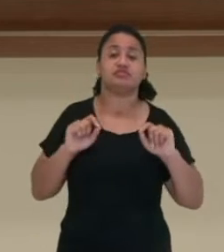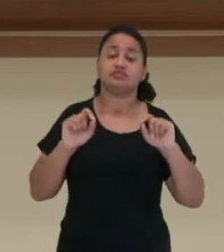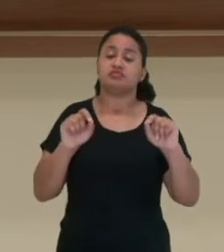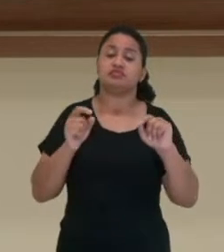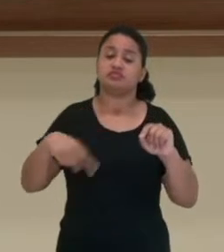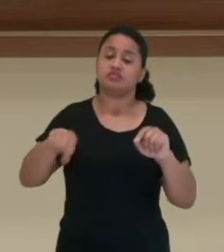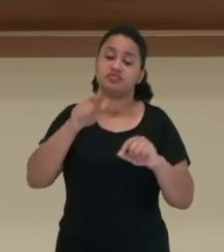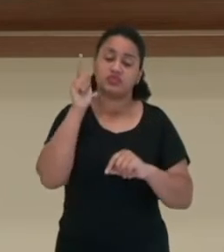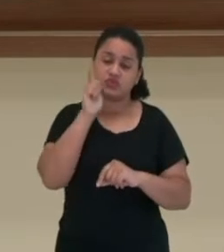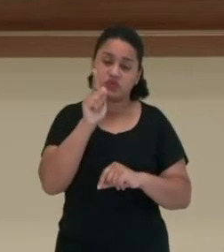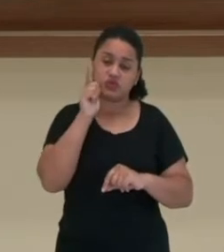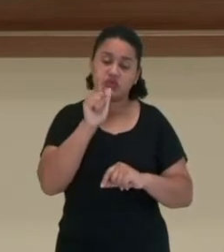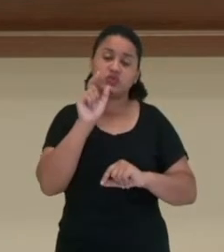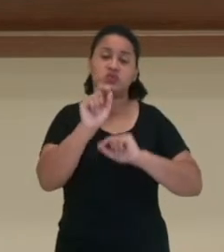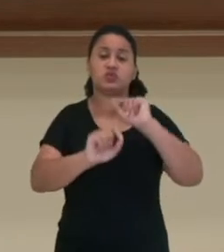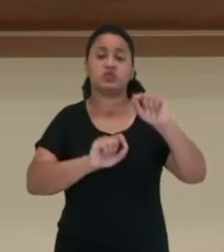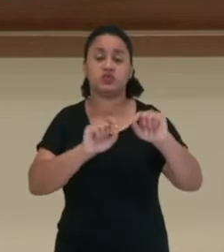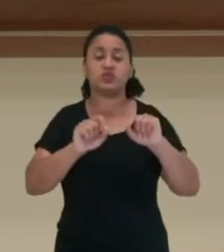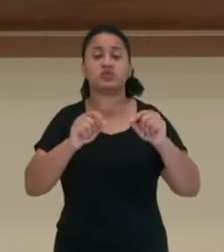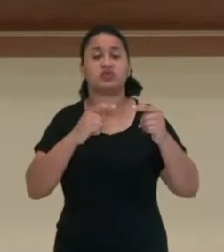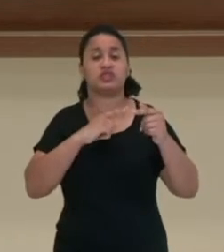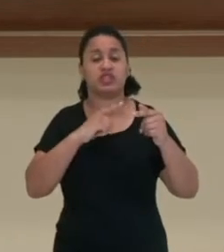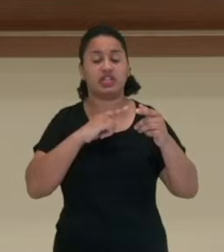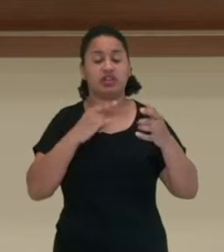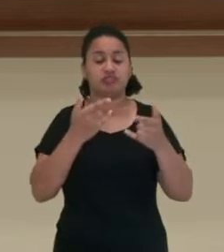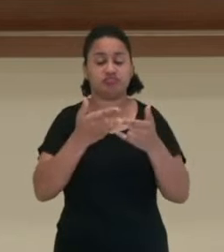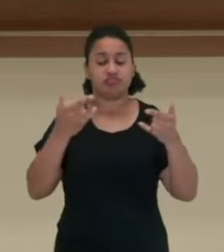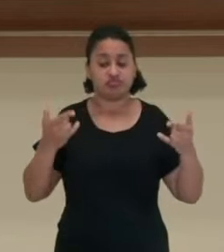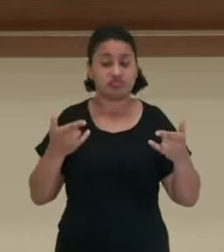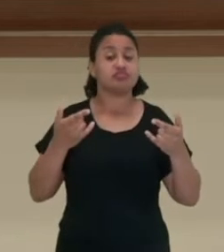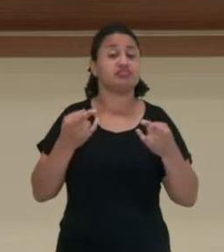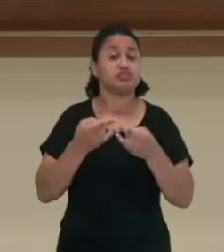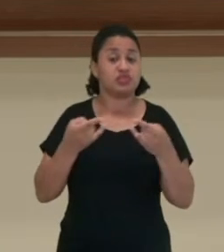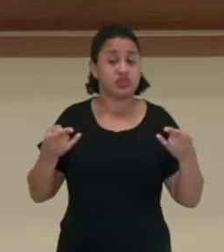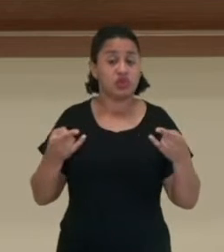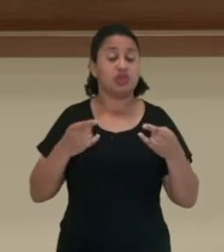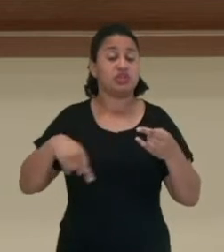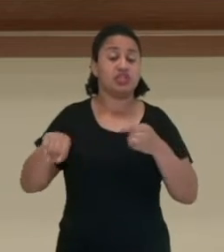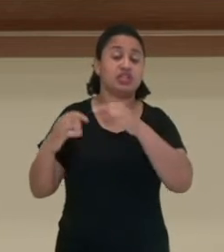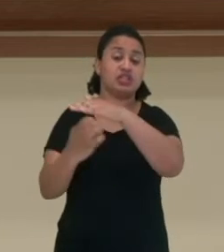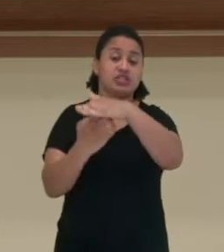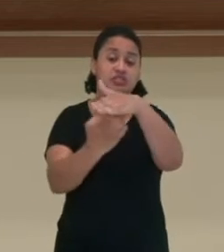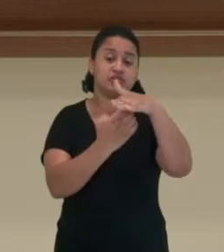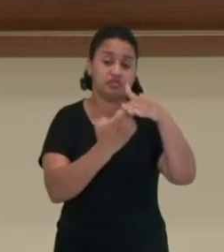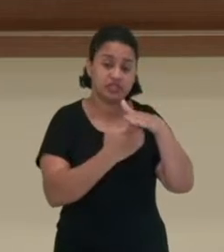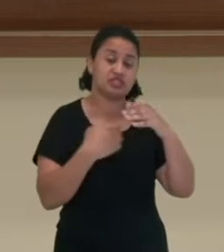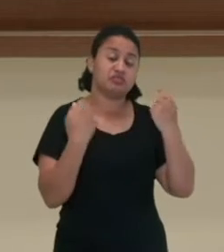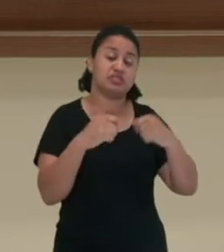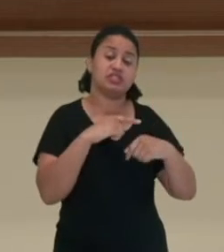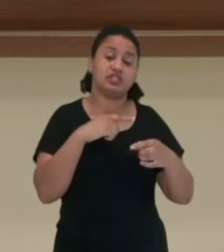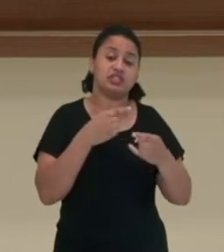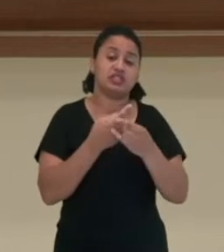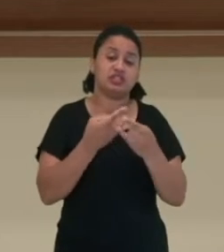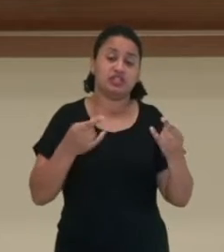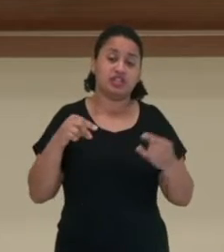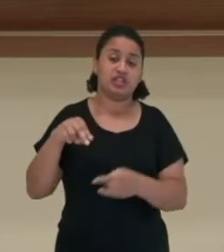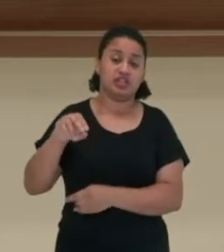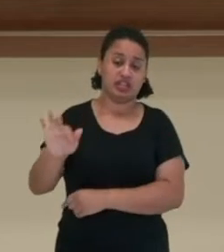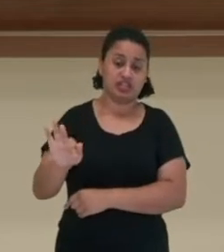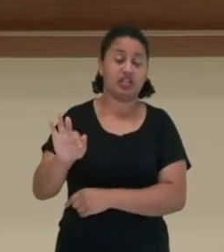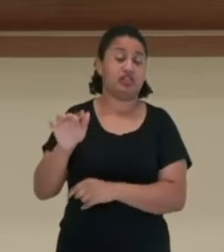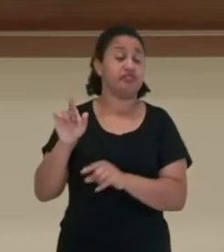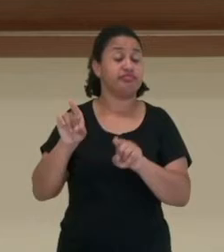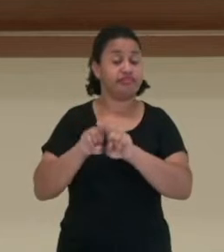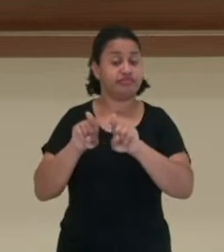você conseguir fornecer nota fiscal, porque as empresas precisam dessa nota fiscal e, consequentemente, vai